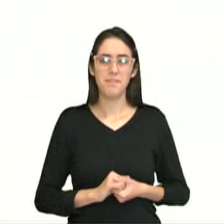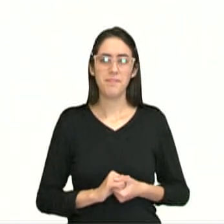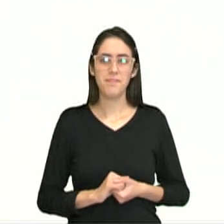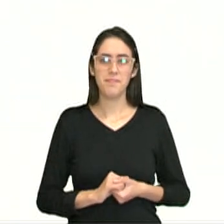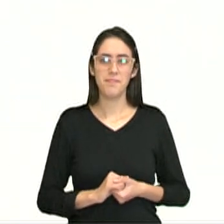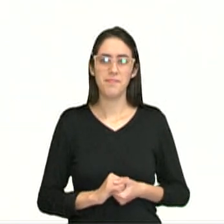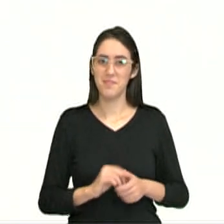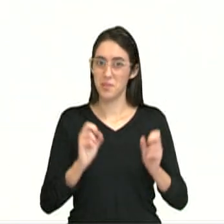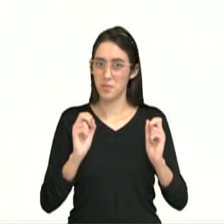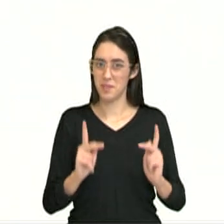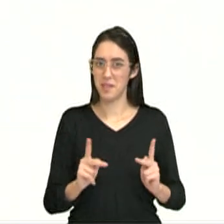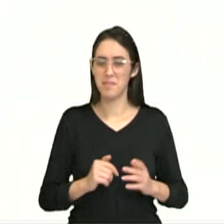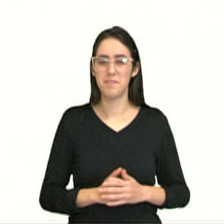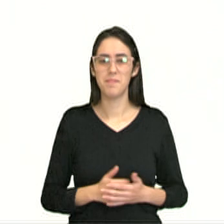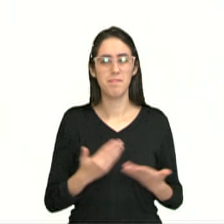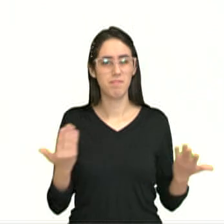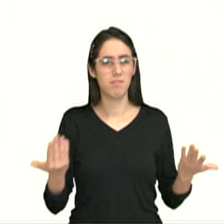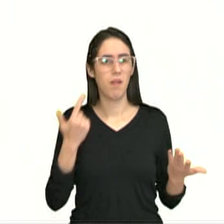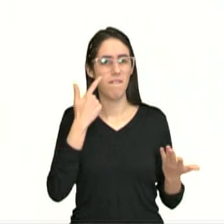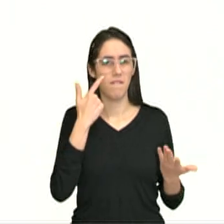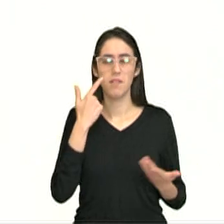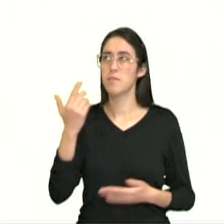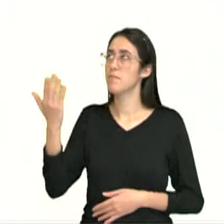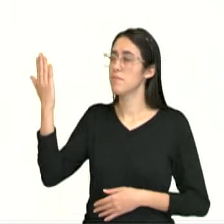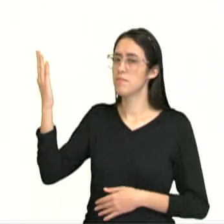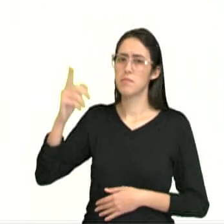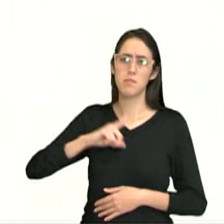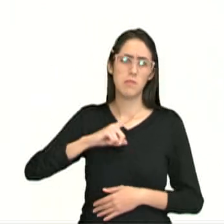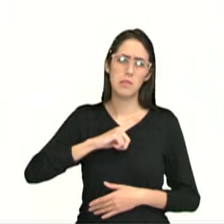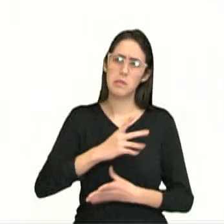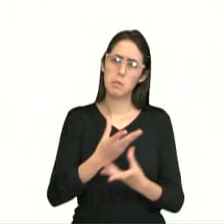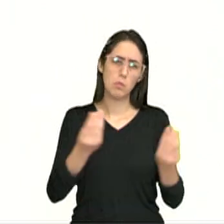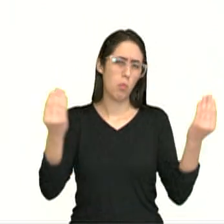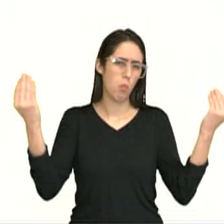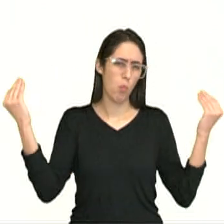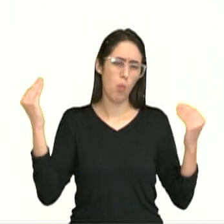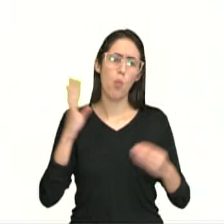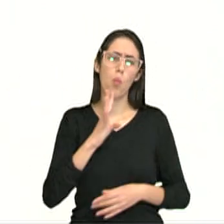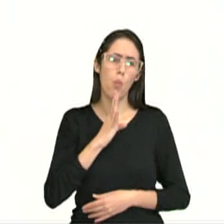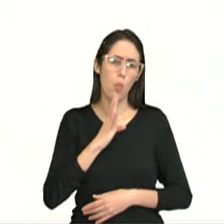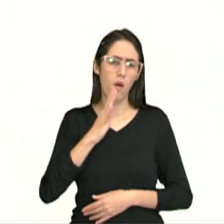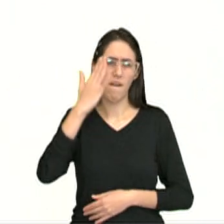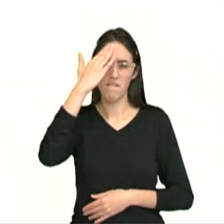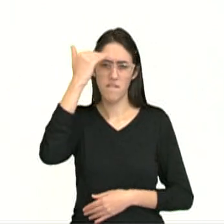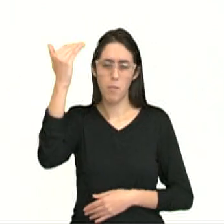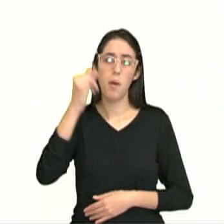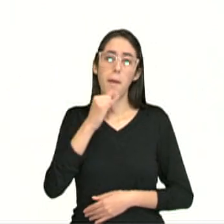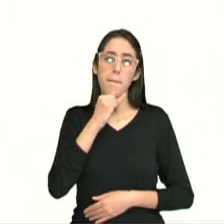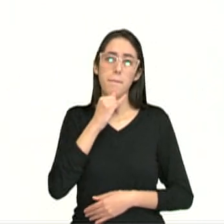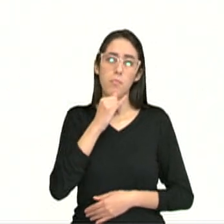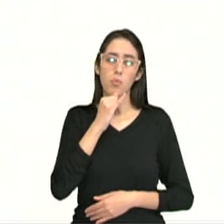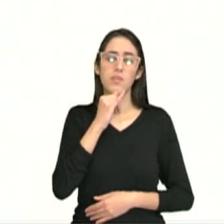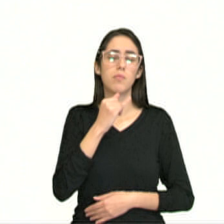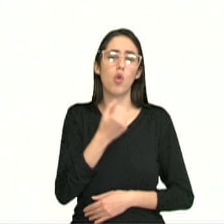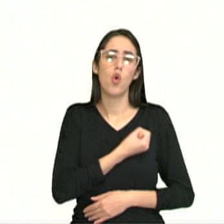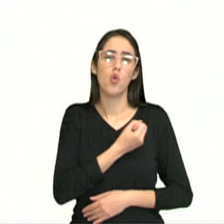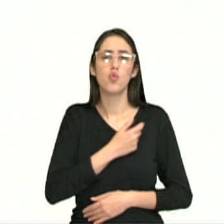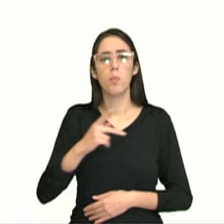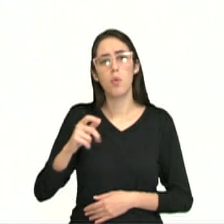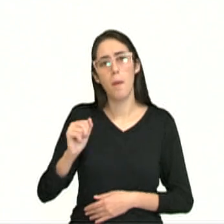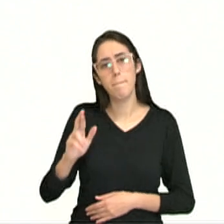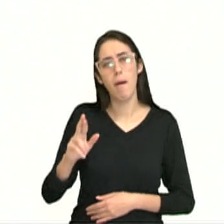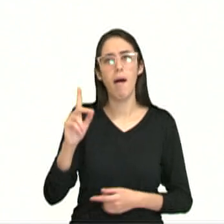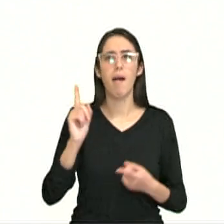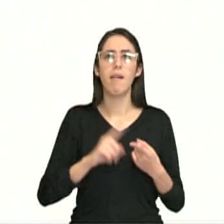sequência, ok? Então veja, nós temos muitas sequências conhecidas, como por exemplo a sequência dos números pares,